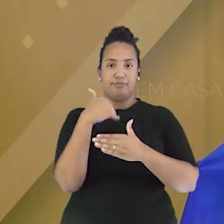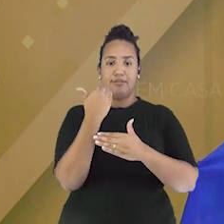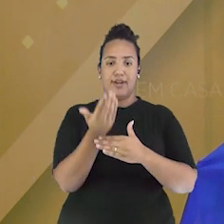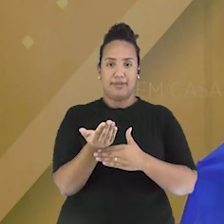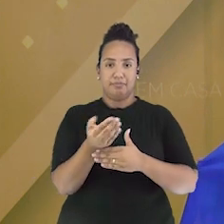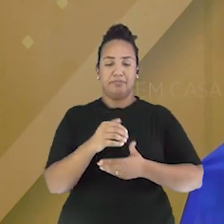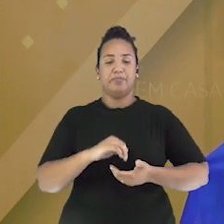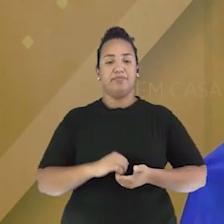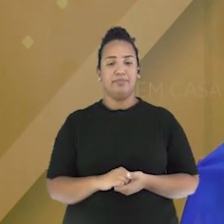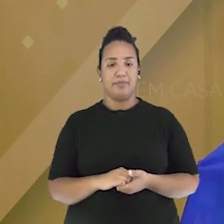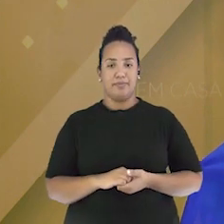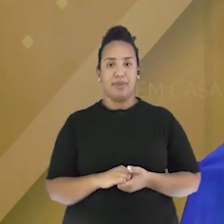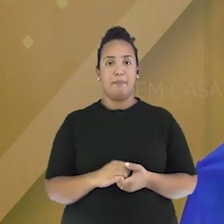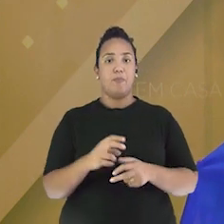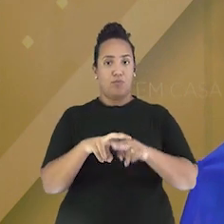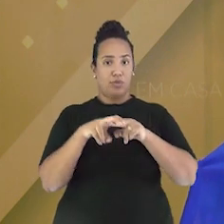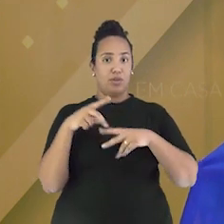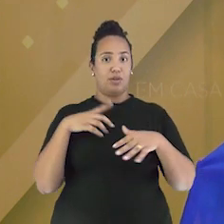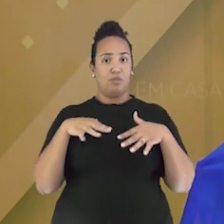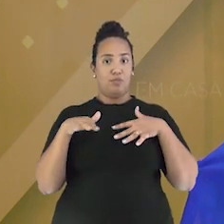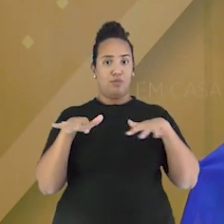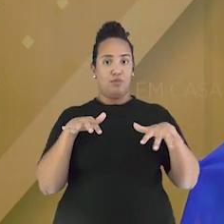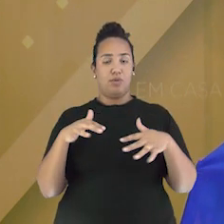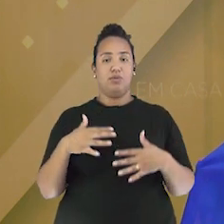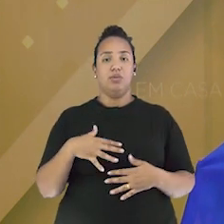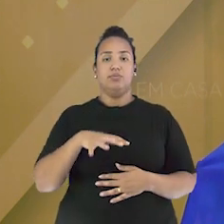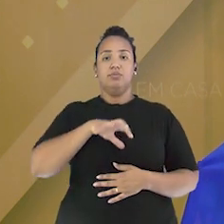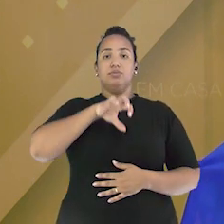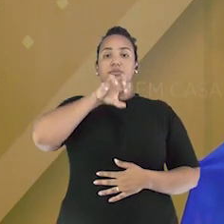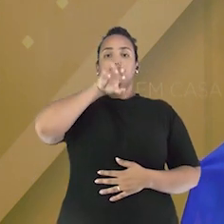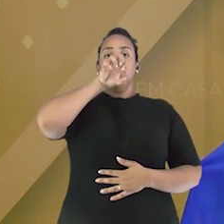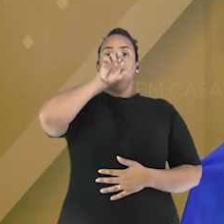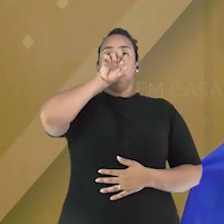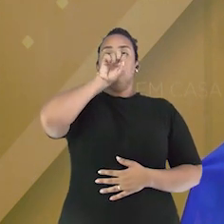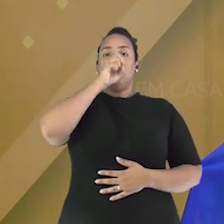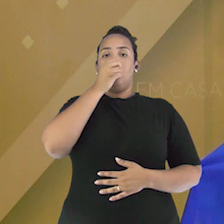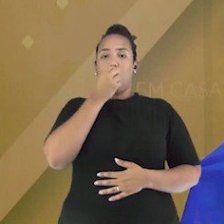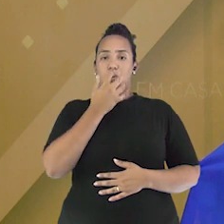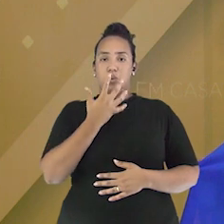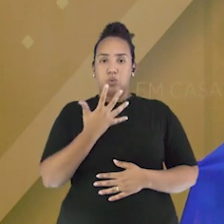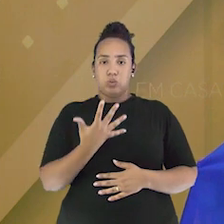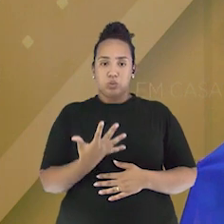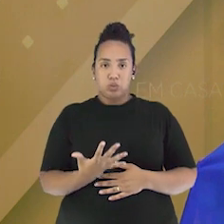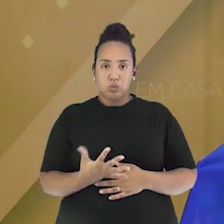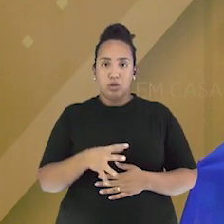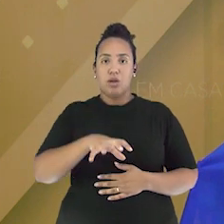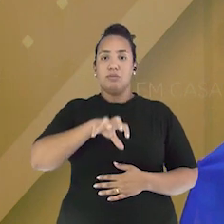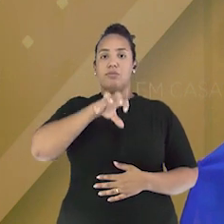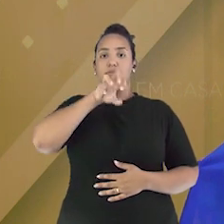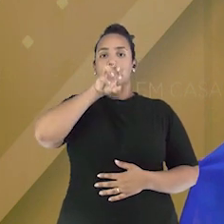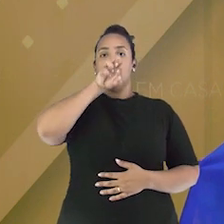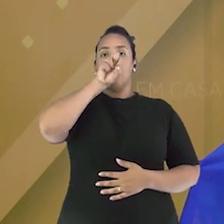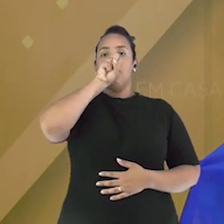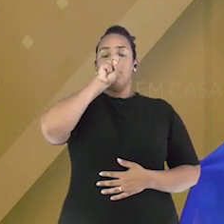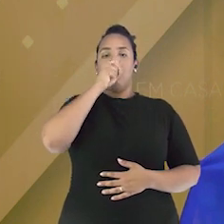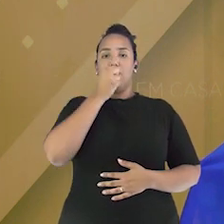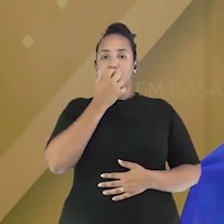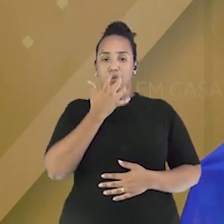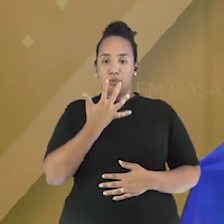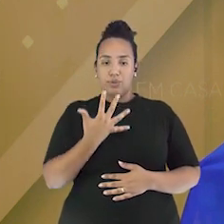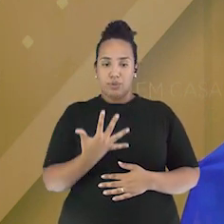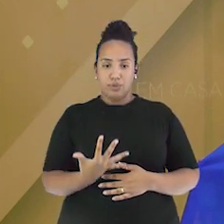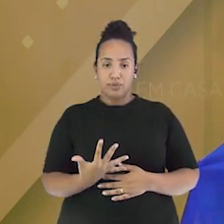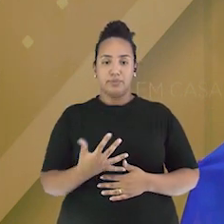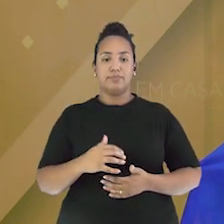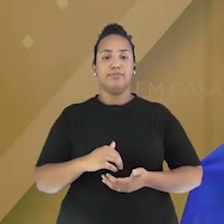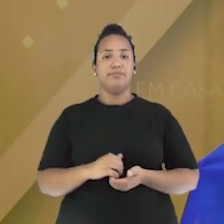Ah, então é por isso que faz esse movimento, né? De inspira e expira. Inspira e expira. Tudo por causa do diafragma.